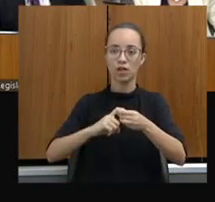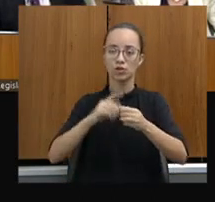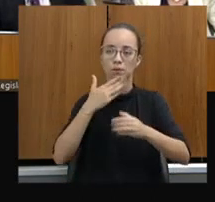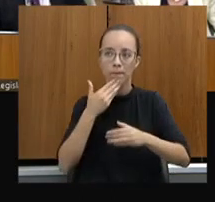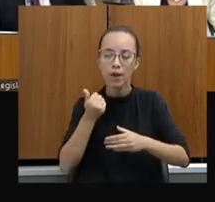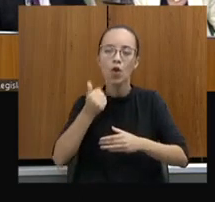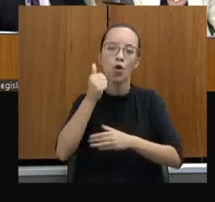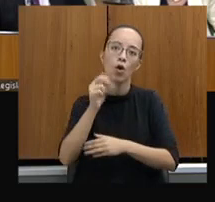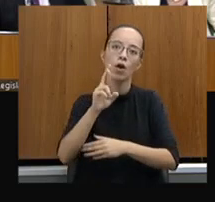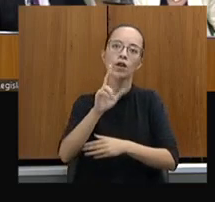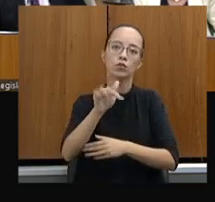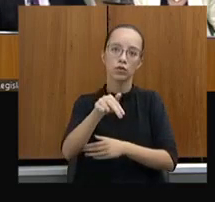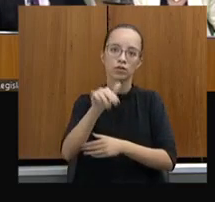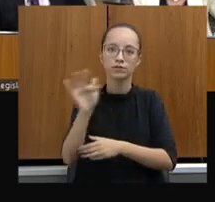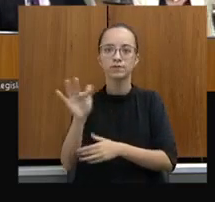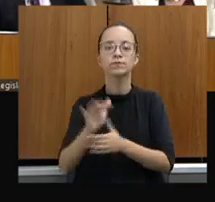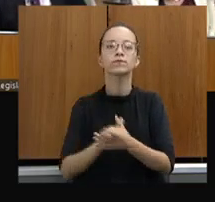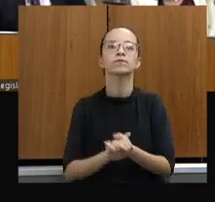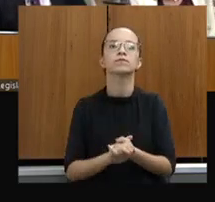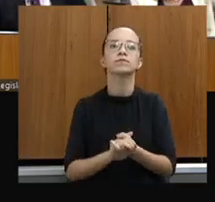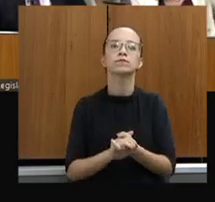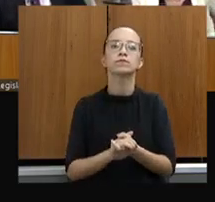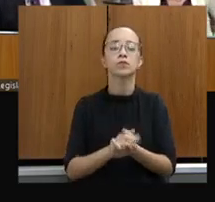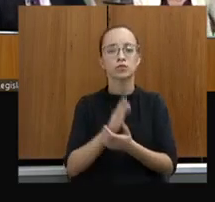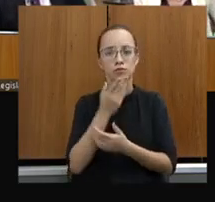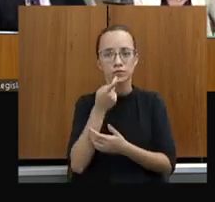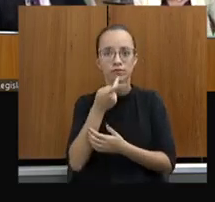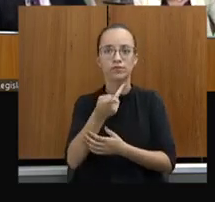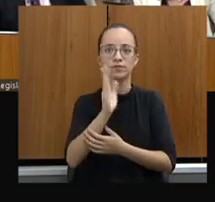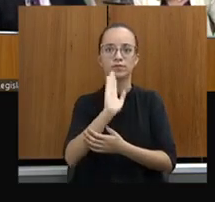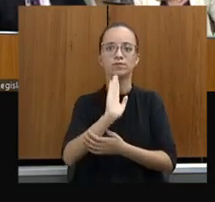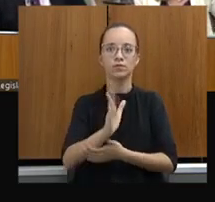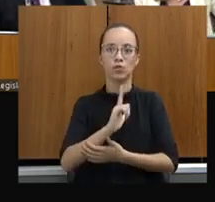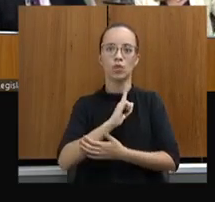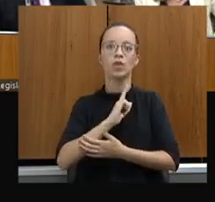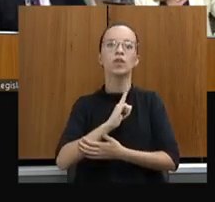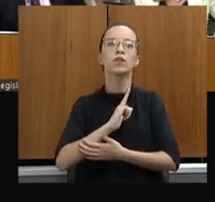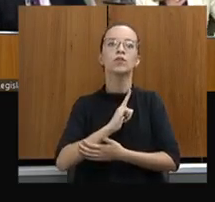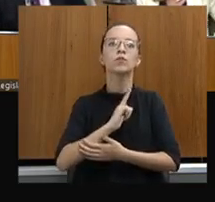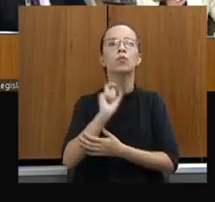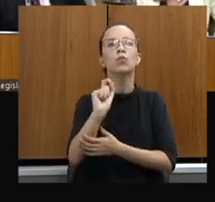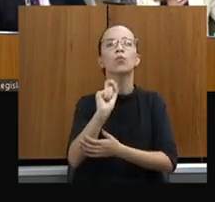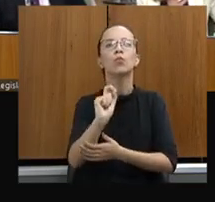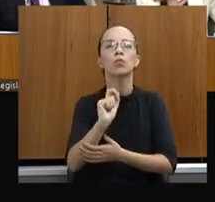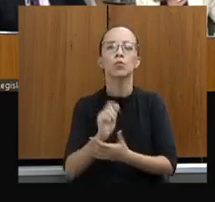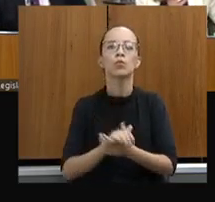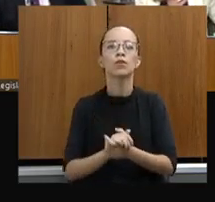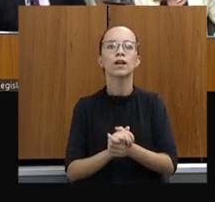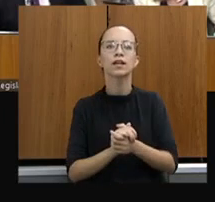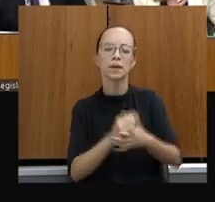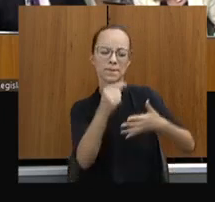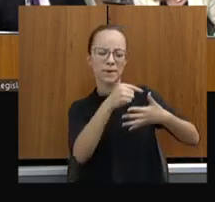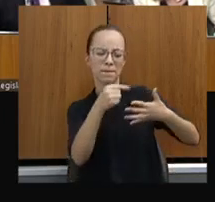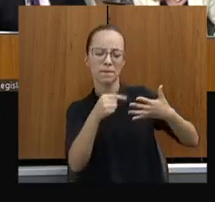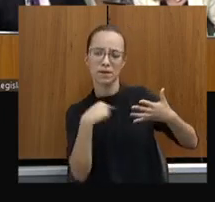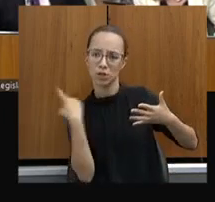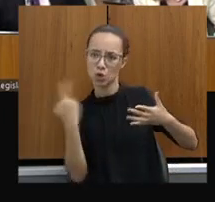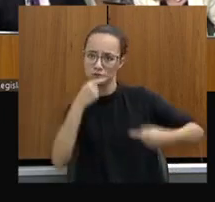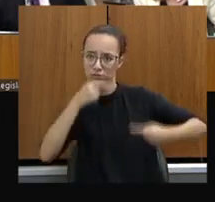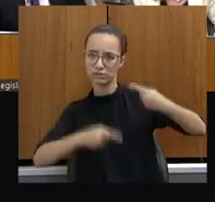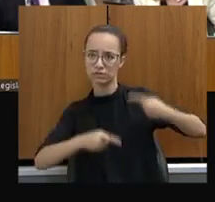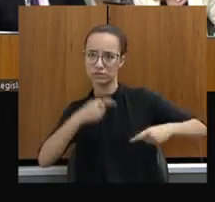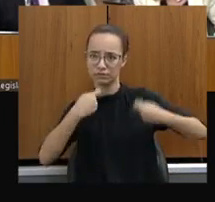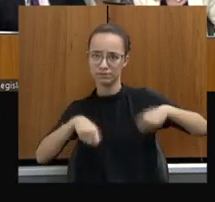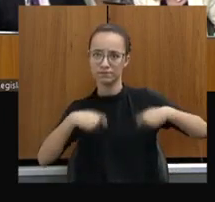por favor aqui ainda como eu falei a gente tem ainda questões a serem debatidas aqui na